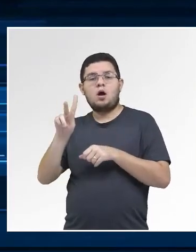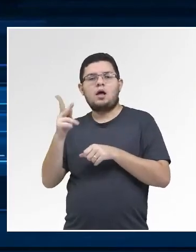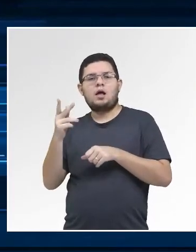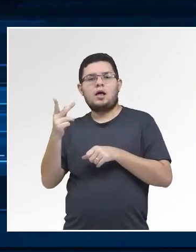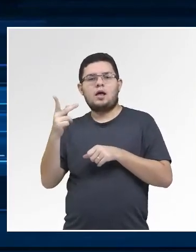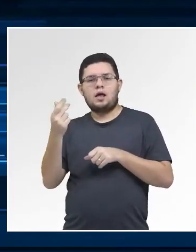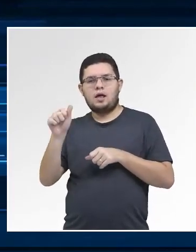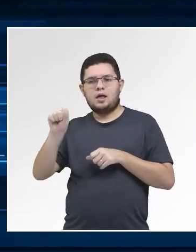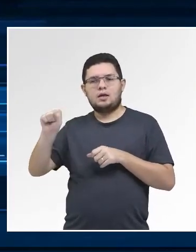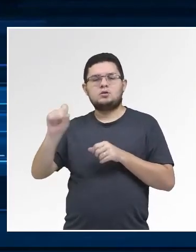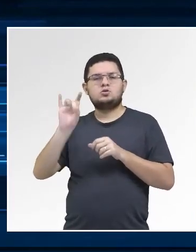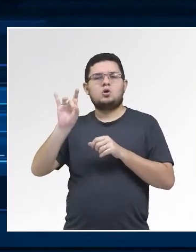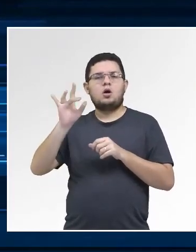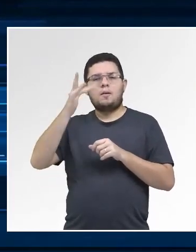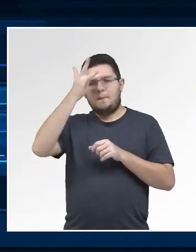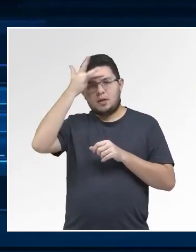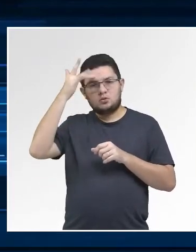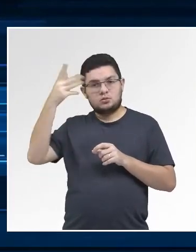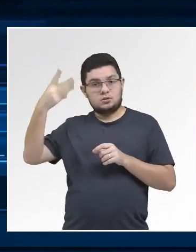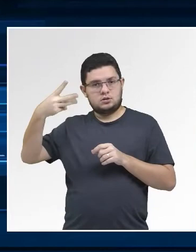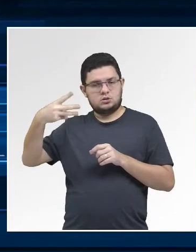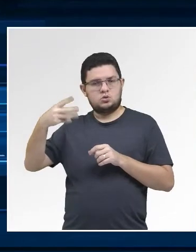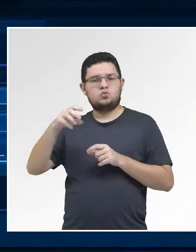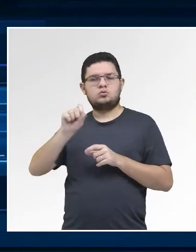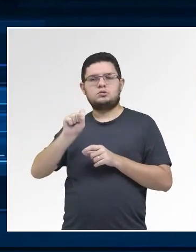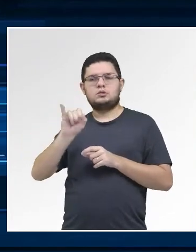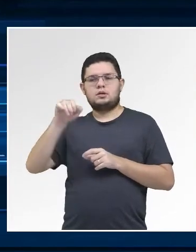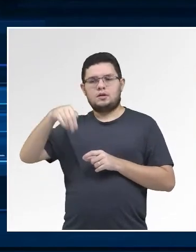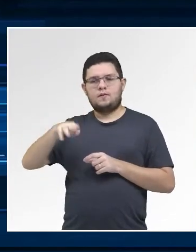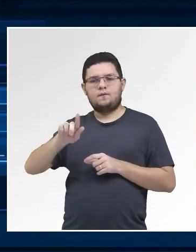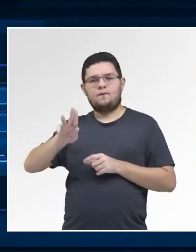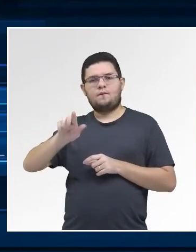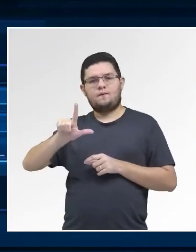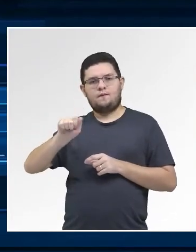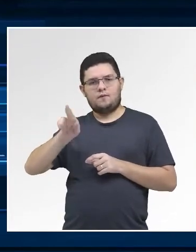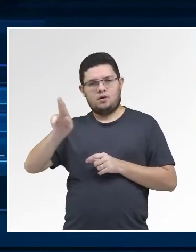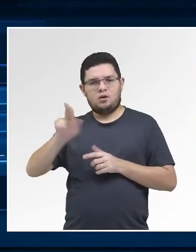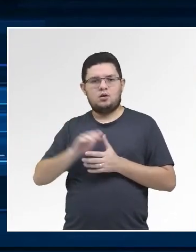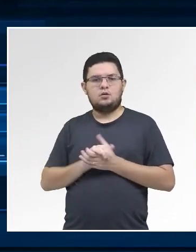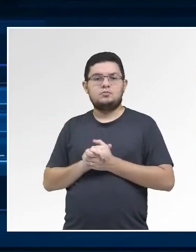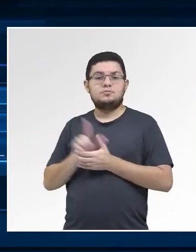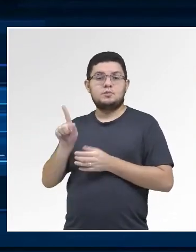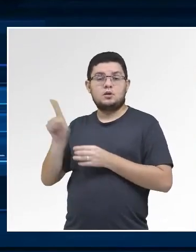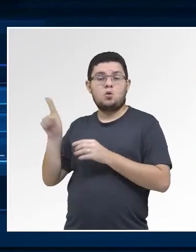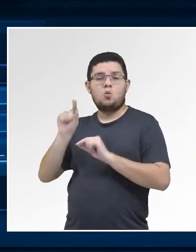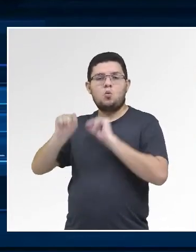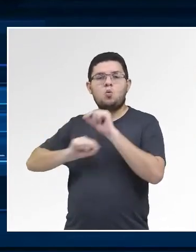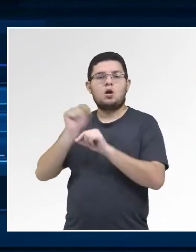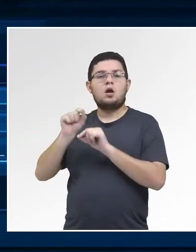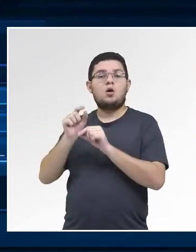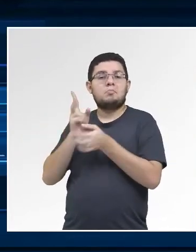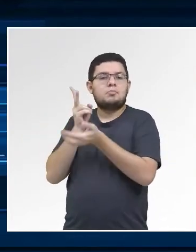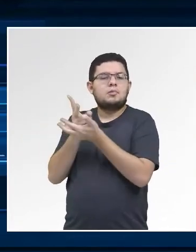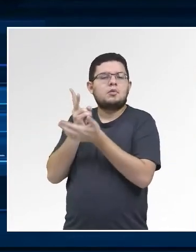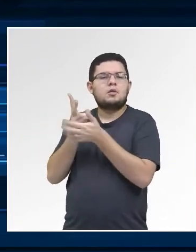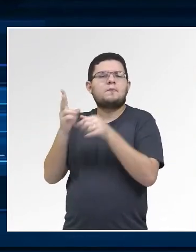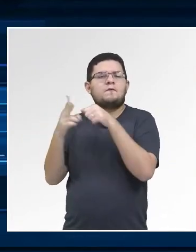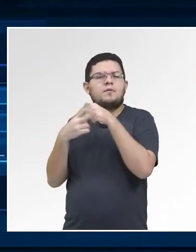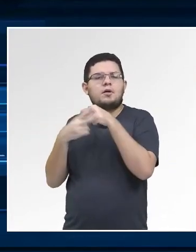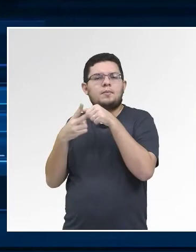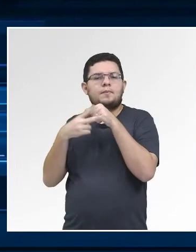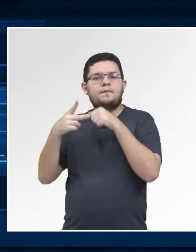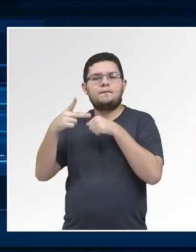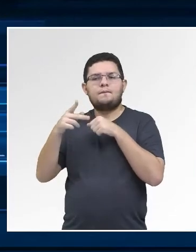O verbo no present perfect sempre aparece no particípio. Talvez você vá confundir com o verbo